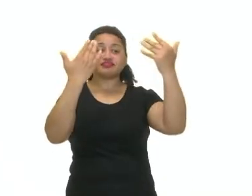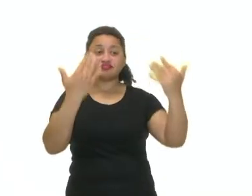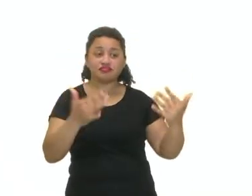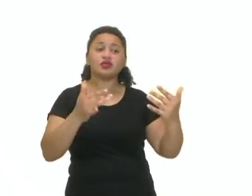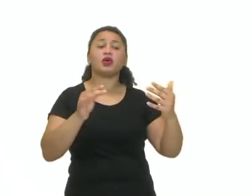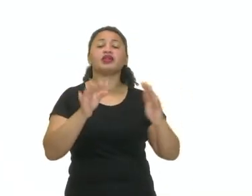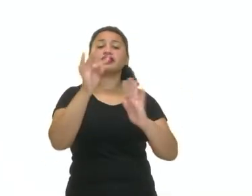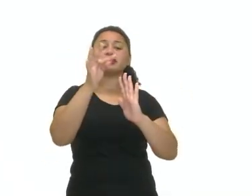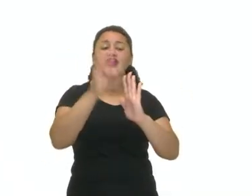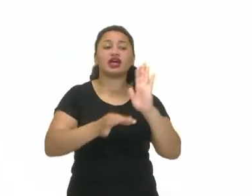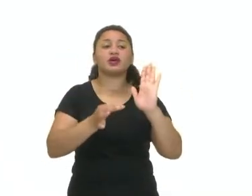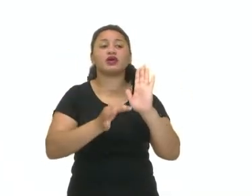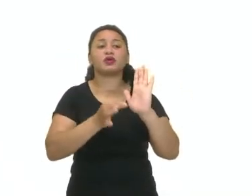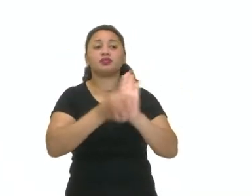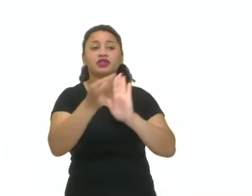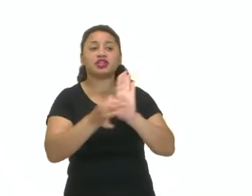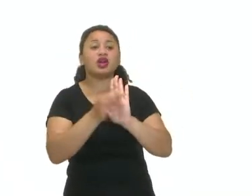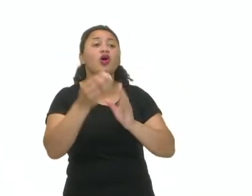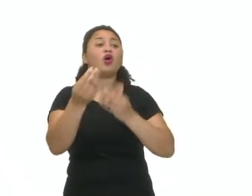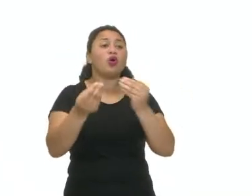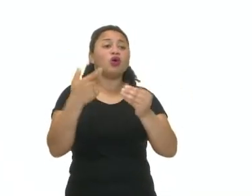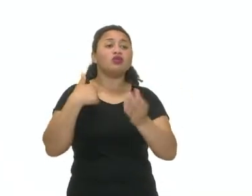analisar textos de opinião de forma